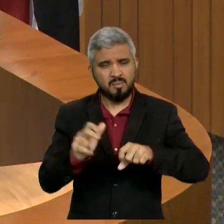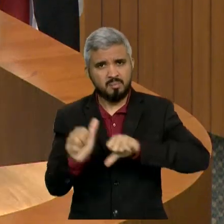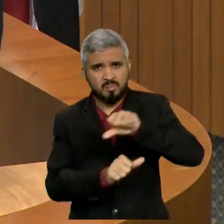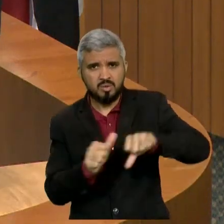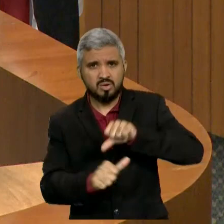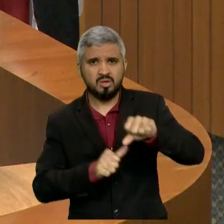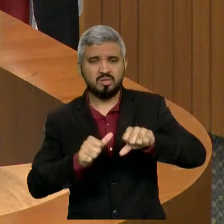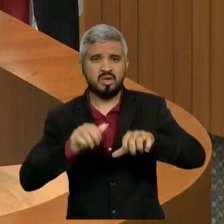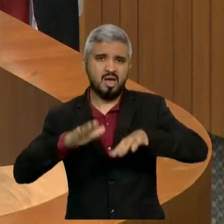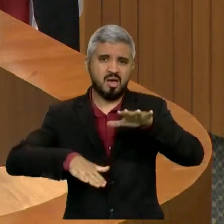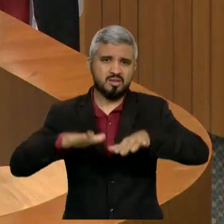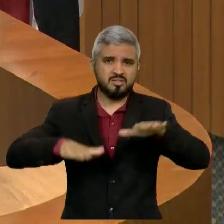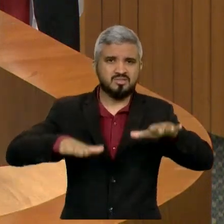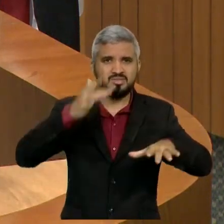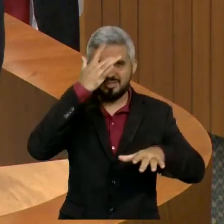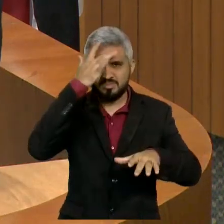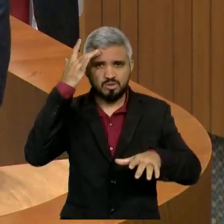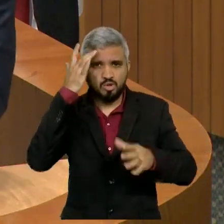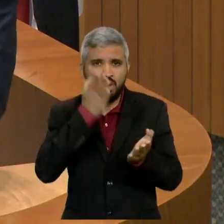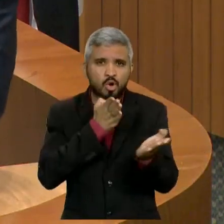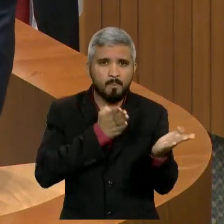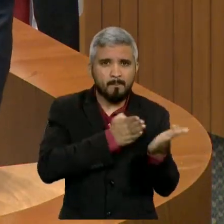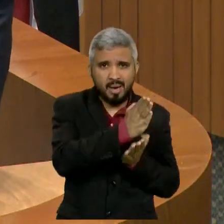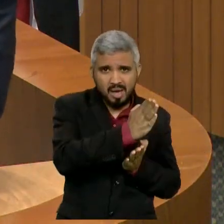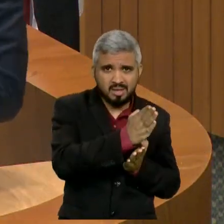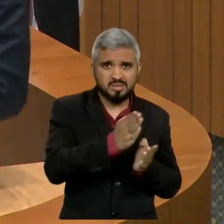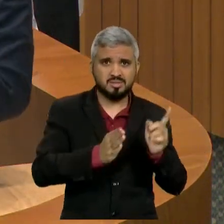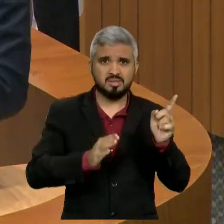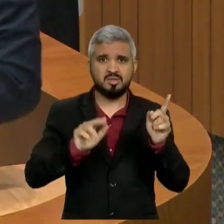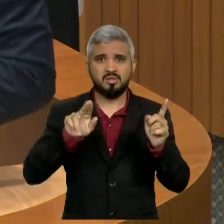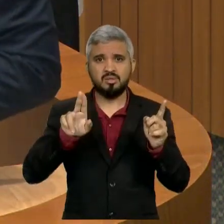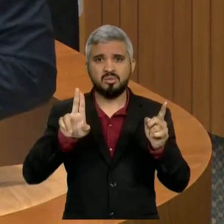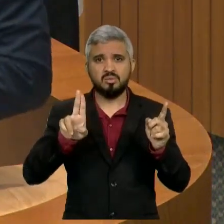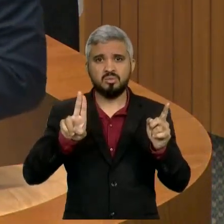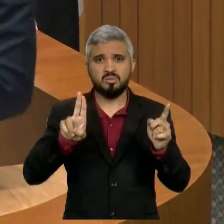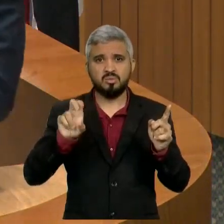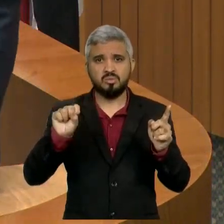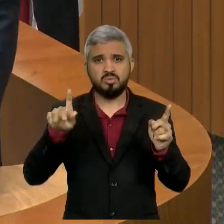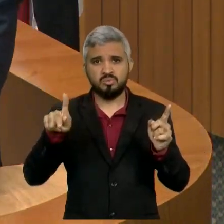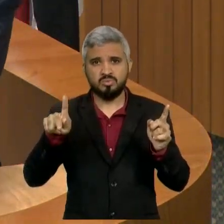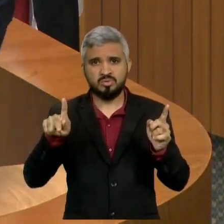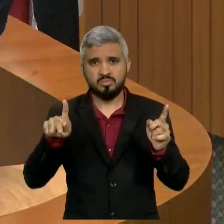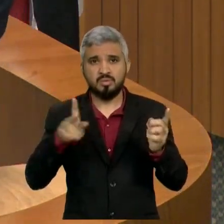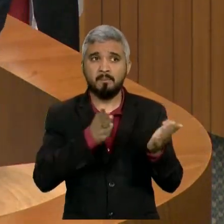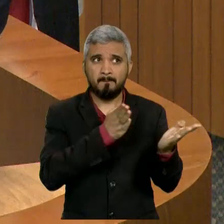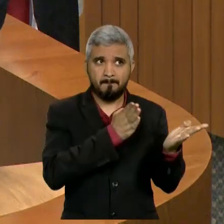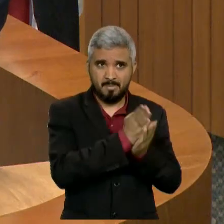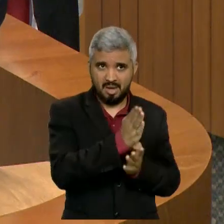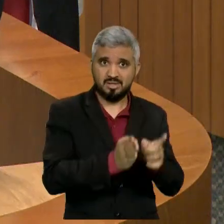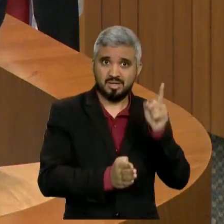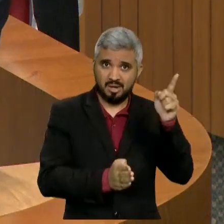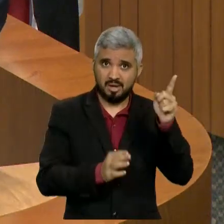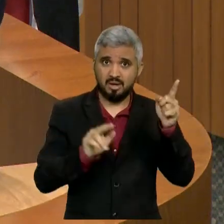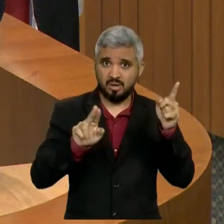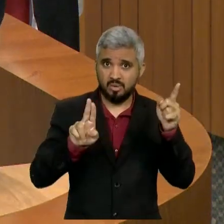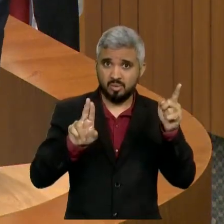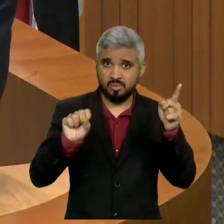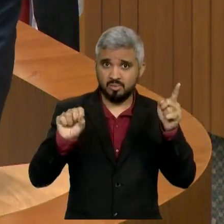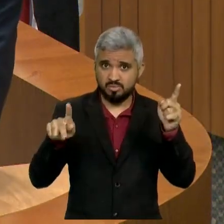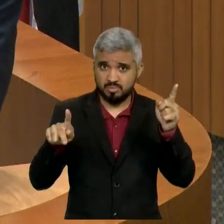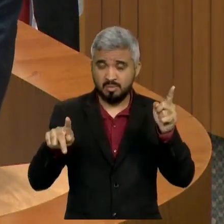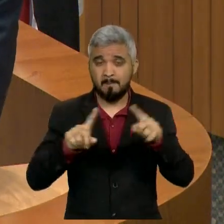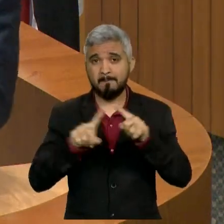vezes consegue passar na USP, Antônio Pereira, mas ele não consegue passar na UFMA de Pinheiro, porque o cara que está lá do lado e consegue